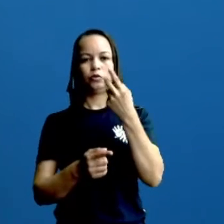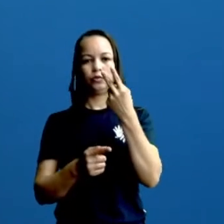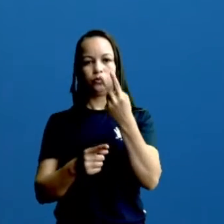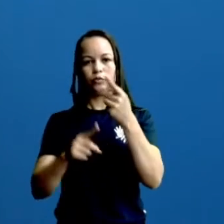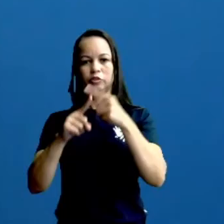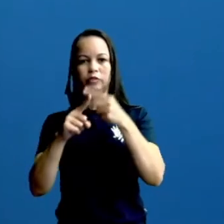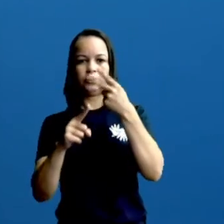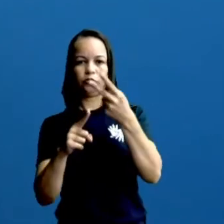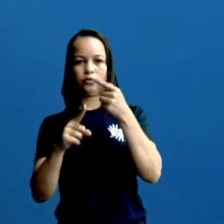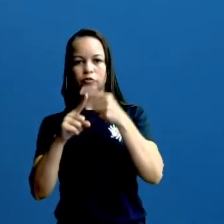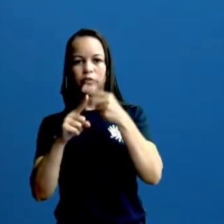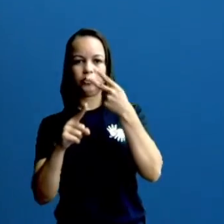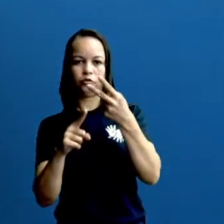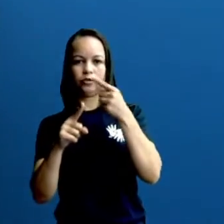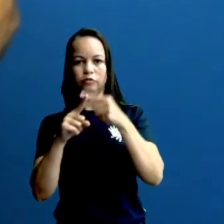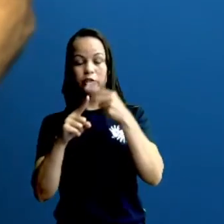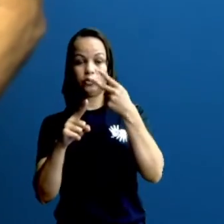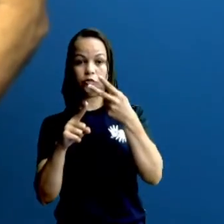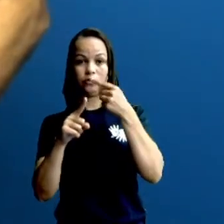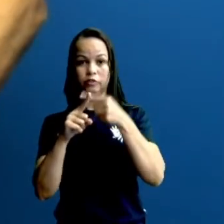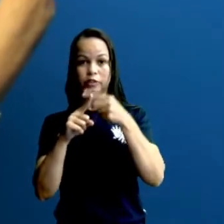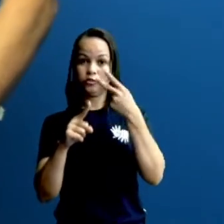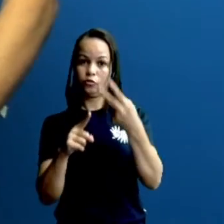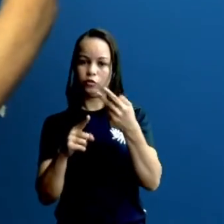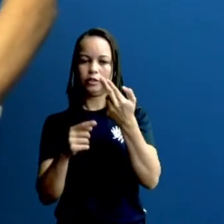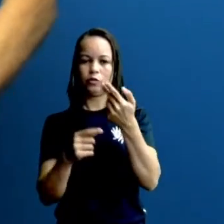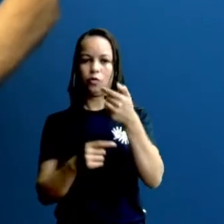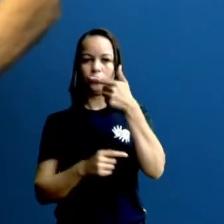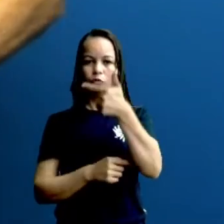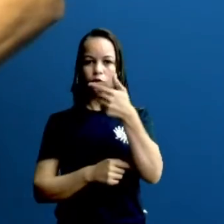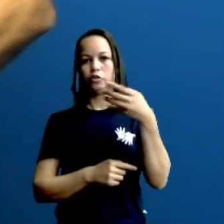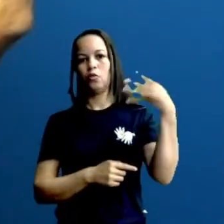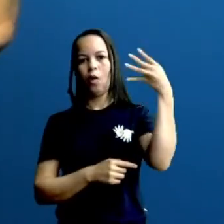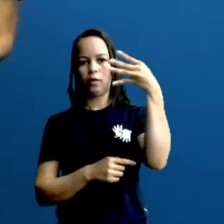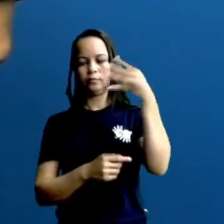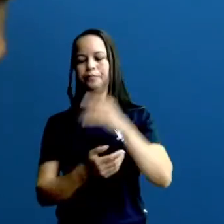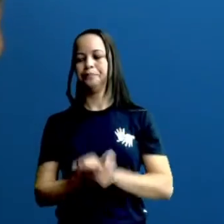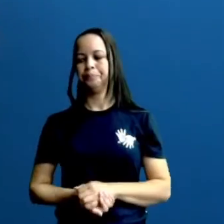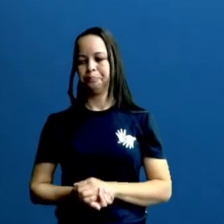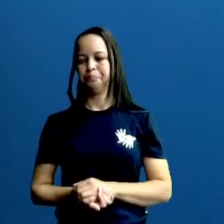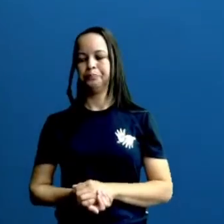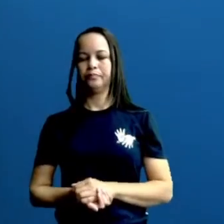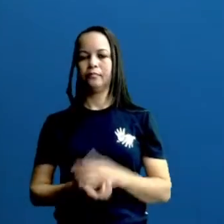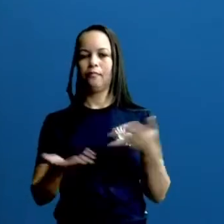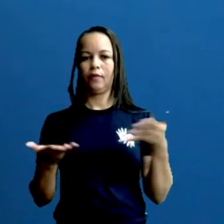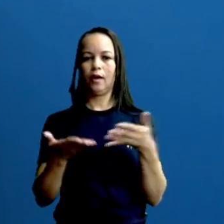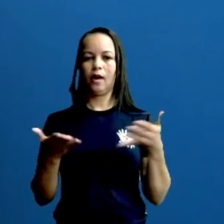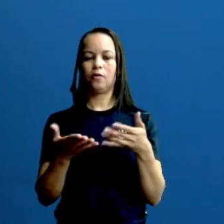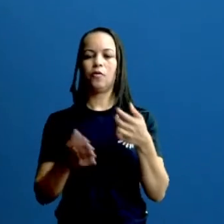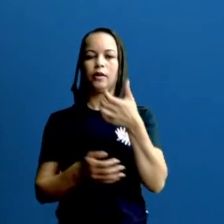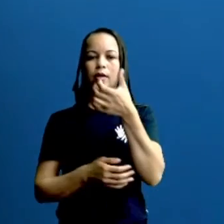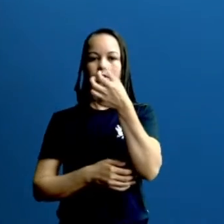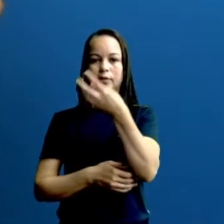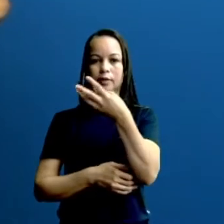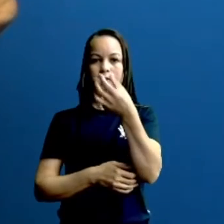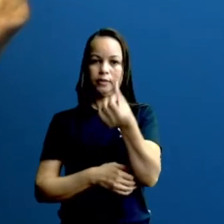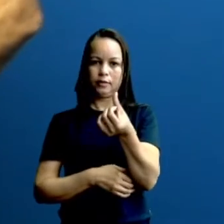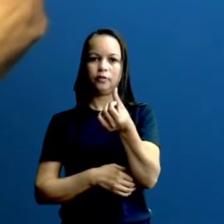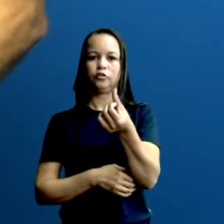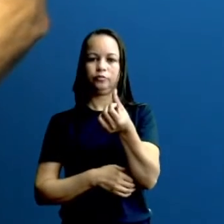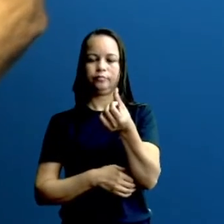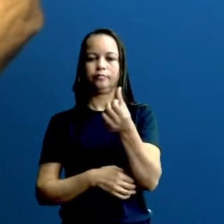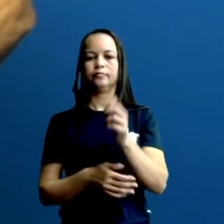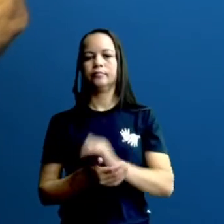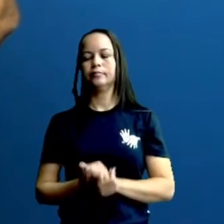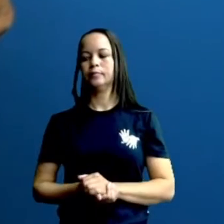2 vezes 2 dá 2 elevado à quarta. Guarda aí. Vamos agora fatorar o número 36.